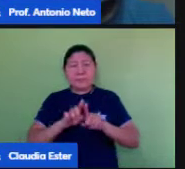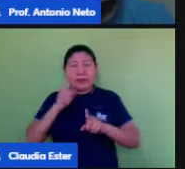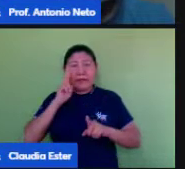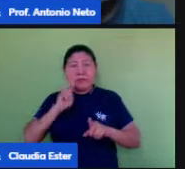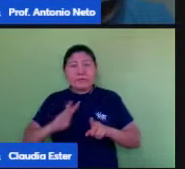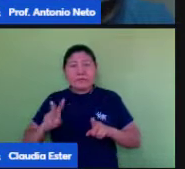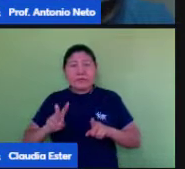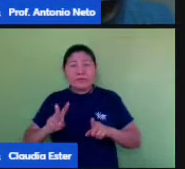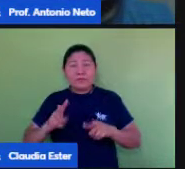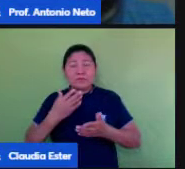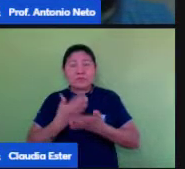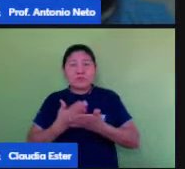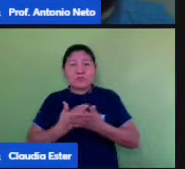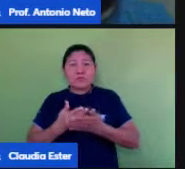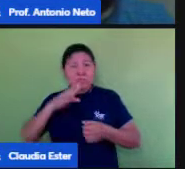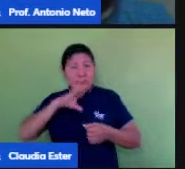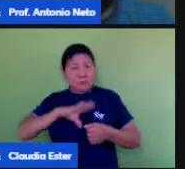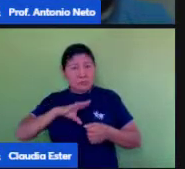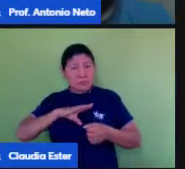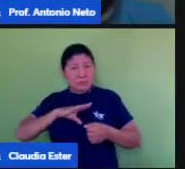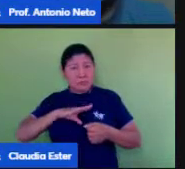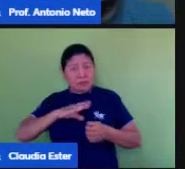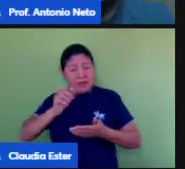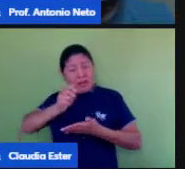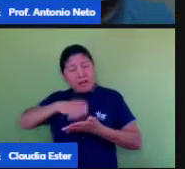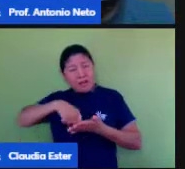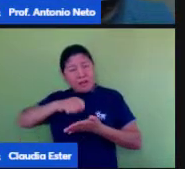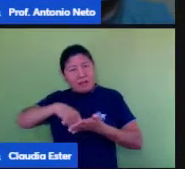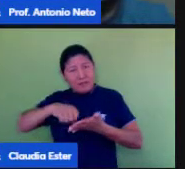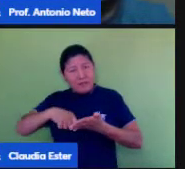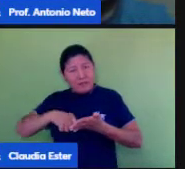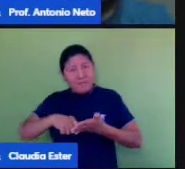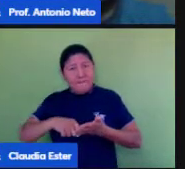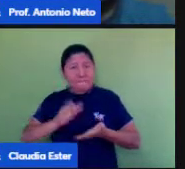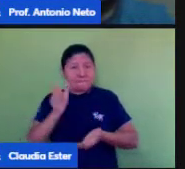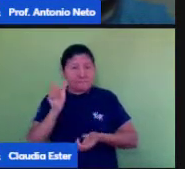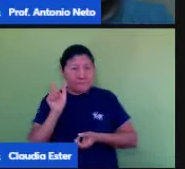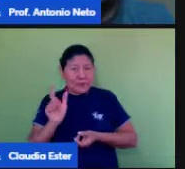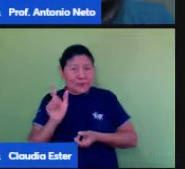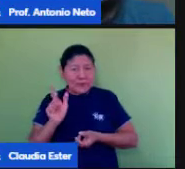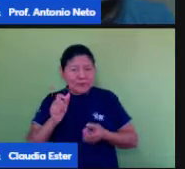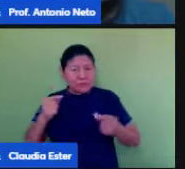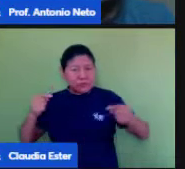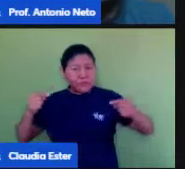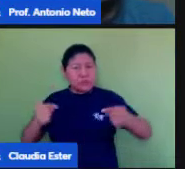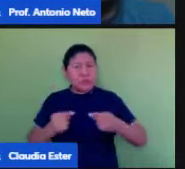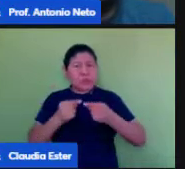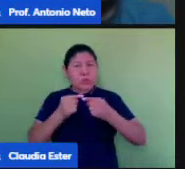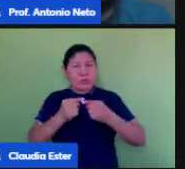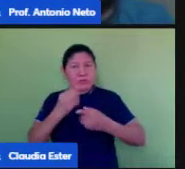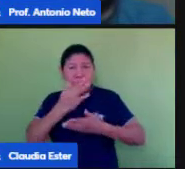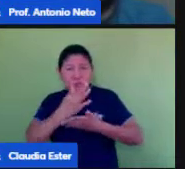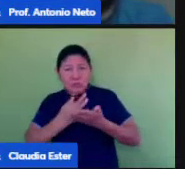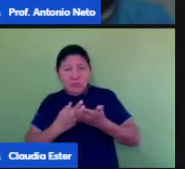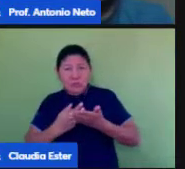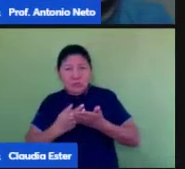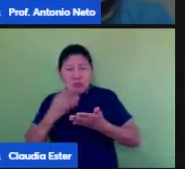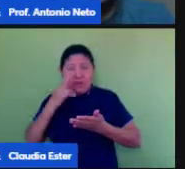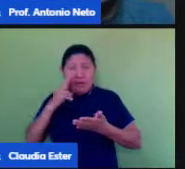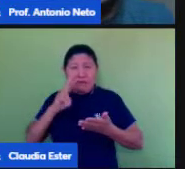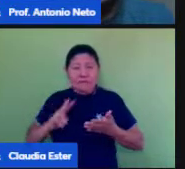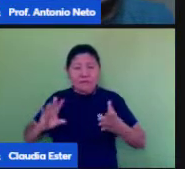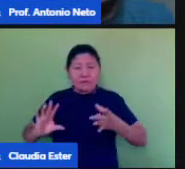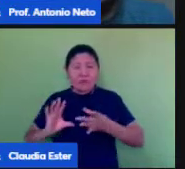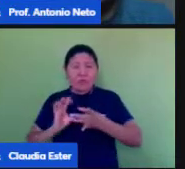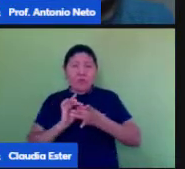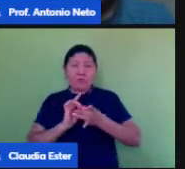língua portuguesa. Grafar palavras utilizando regras de correspondência, fonema-grafema, regulares, diretas e